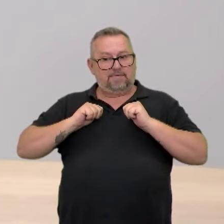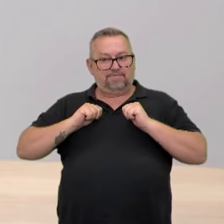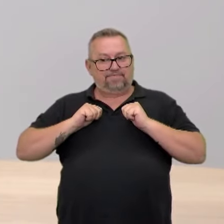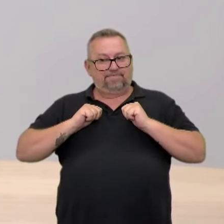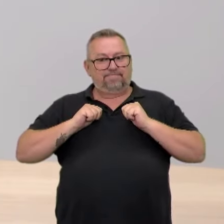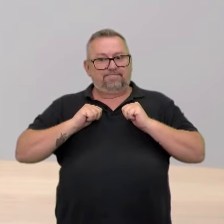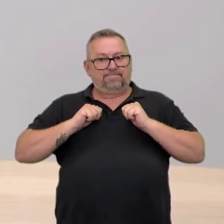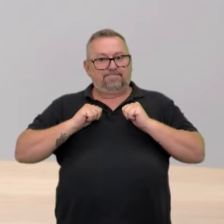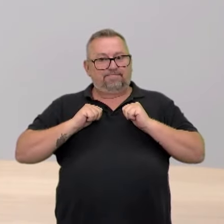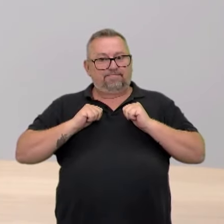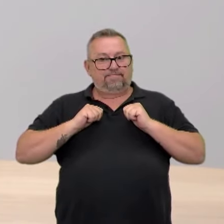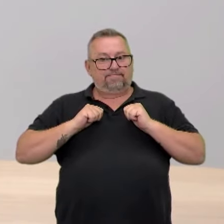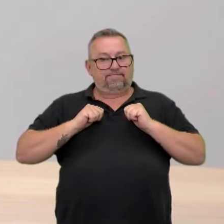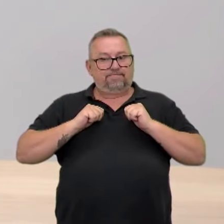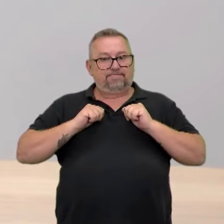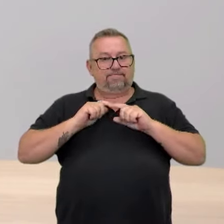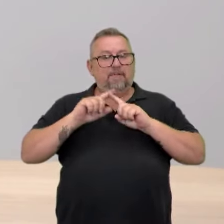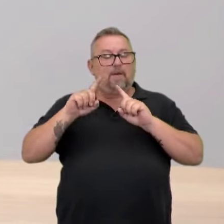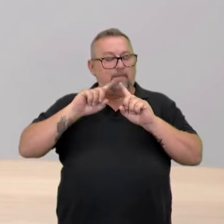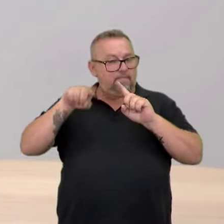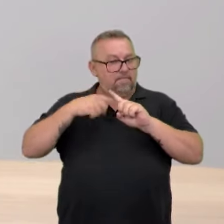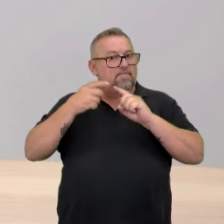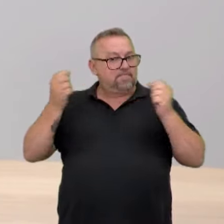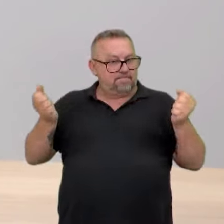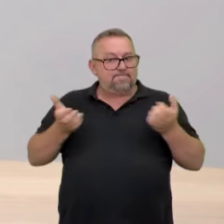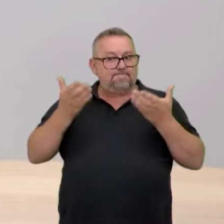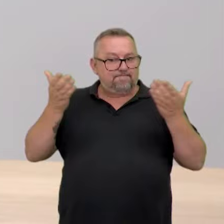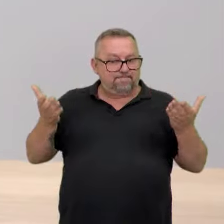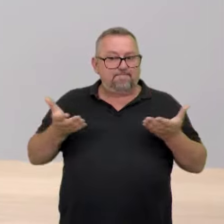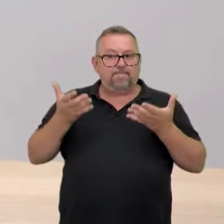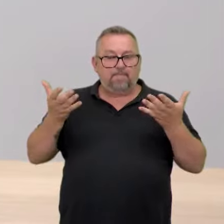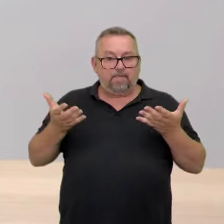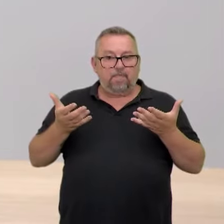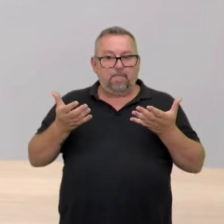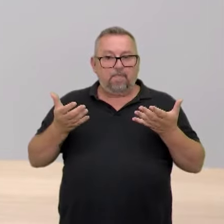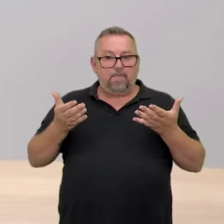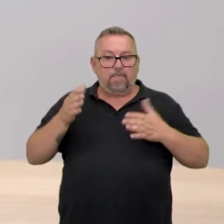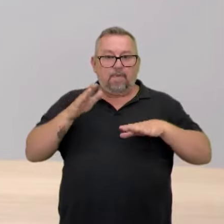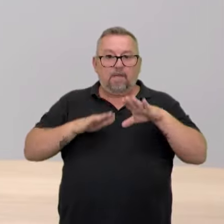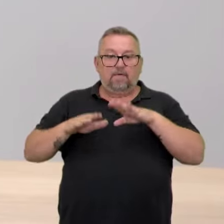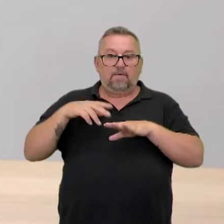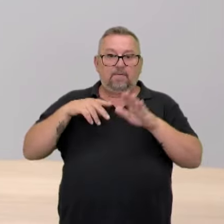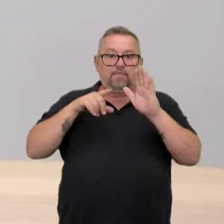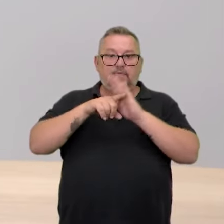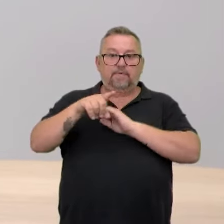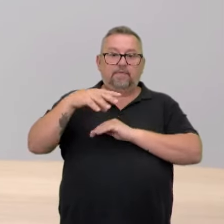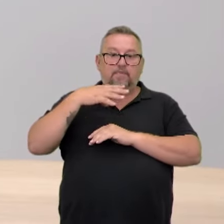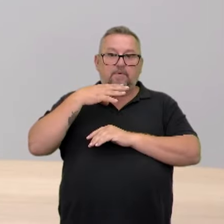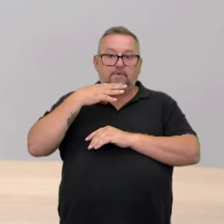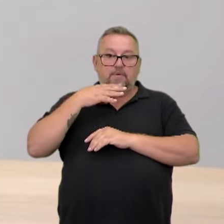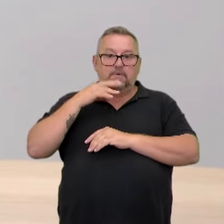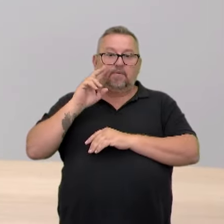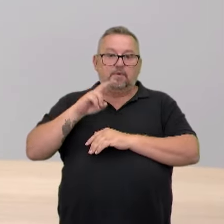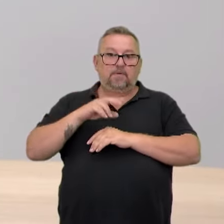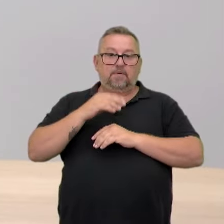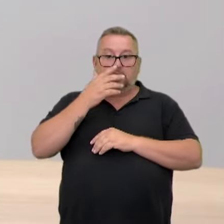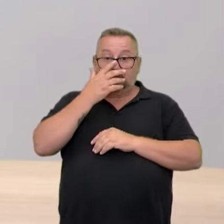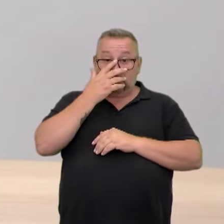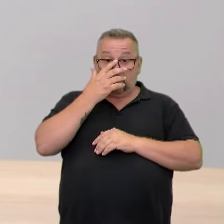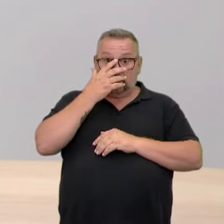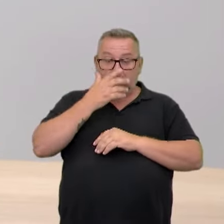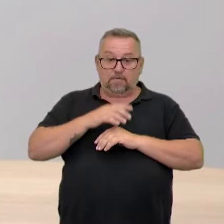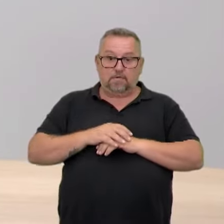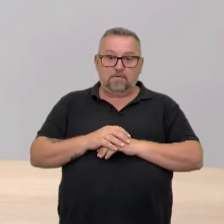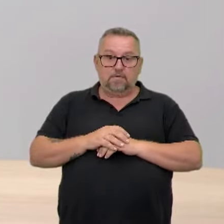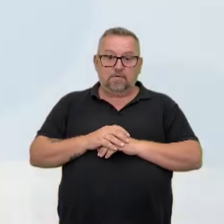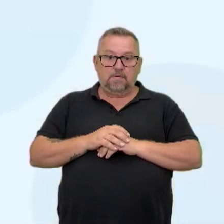isso nas aulas anteriores, é mais atuante, Então, as redes sociais, elas têm muito a ver com isso, a internet tem muito a ver com isso. Voltando na